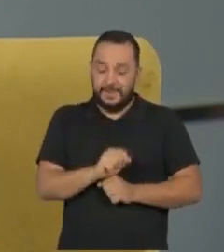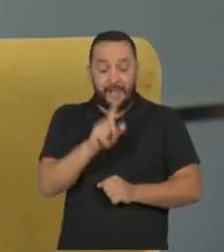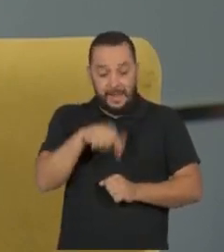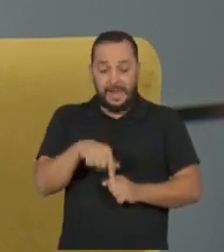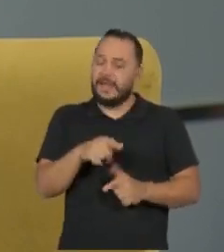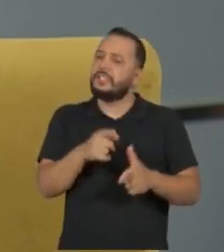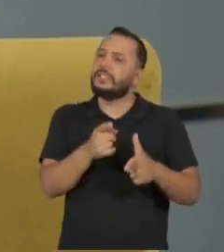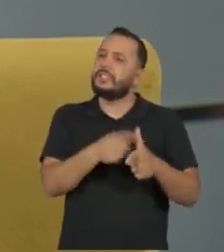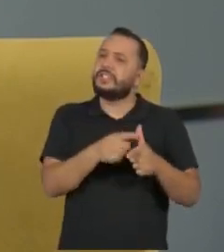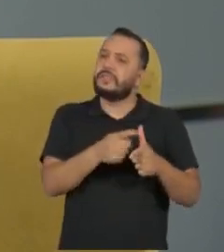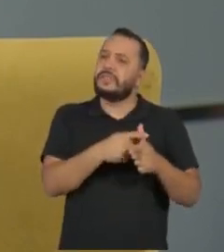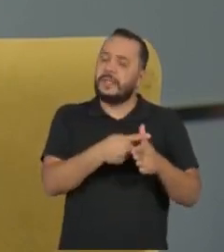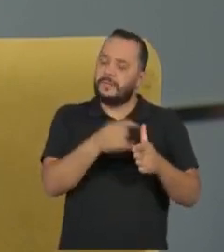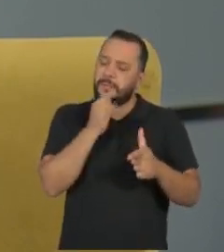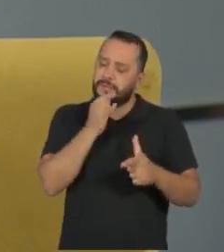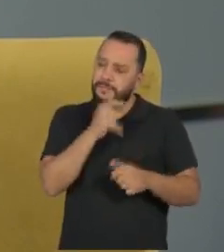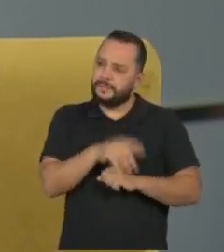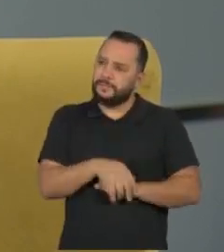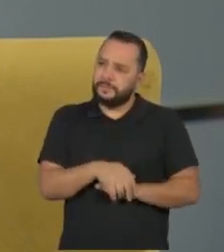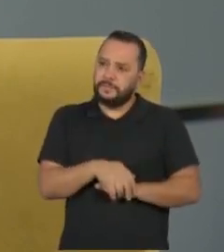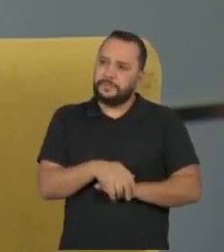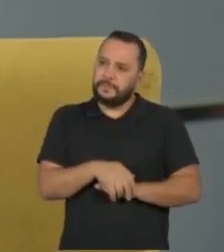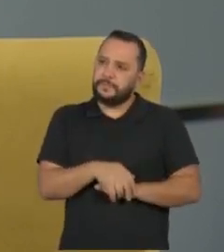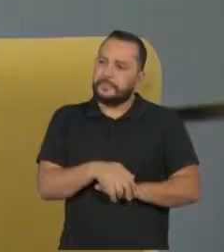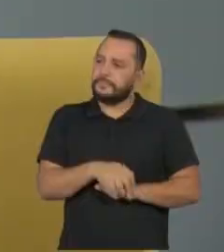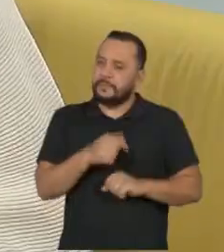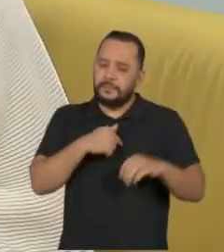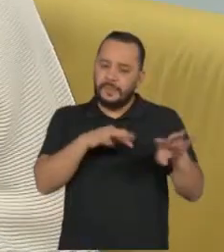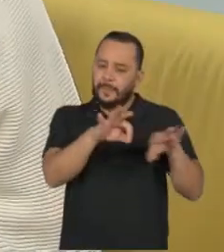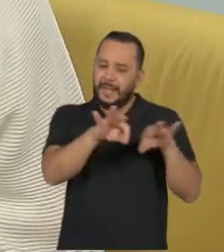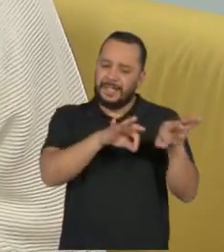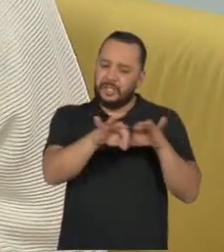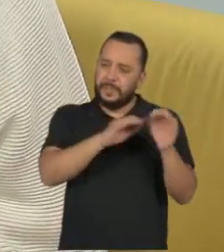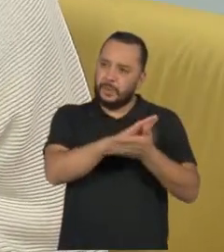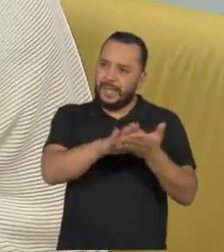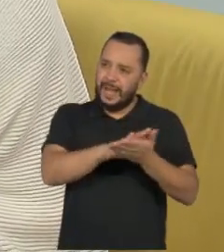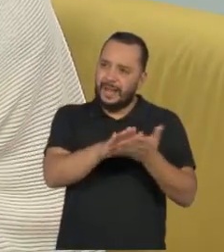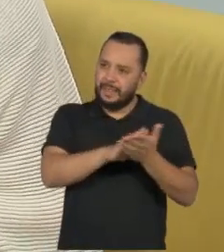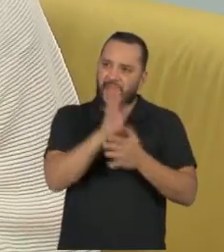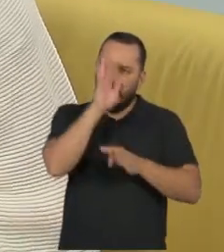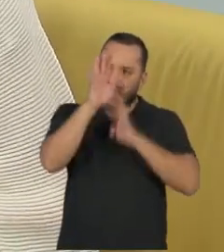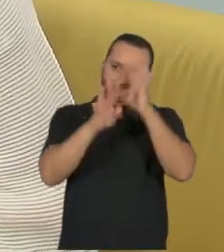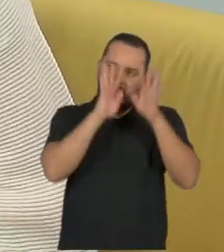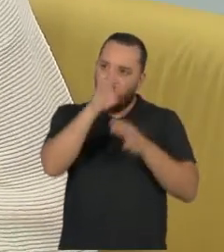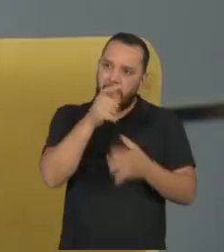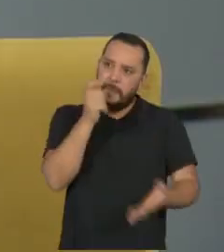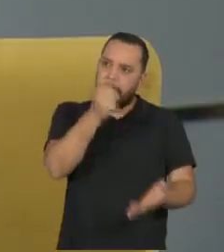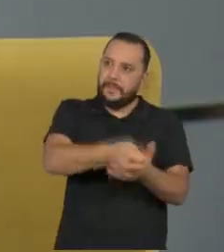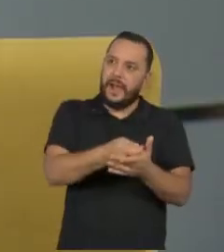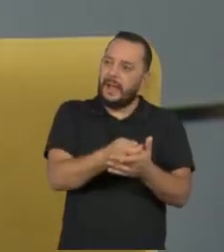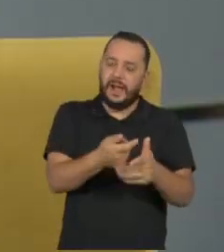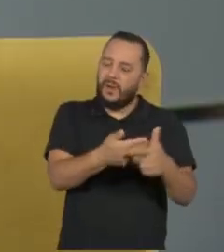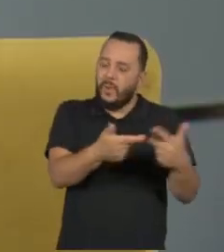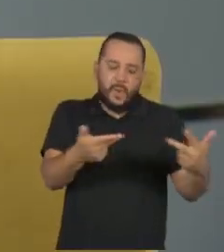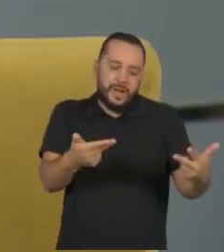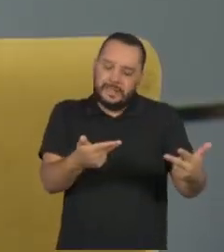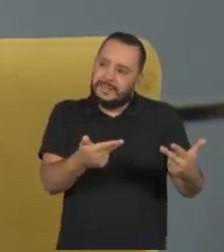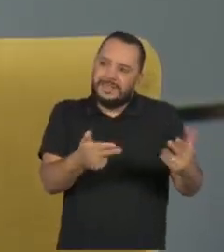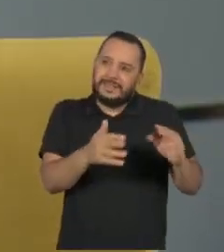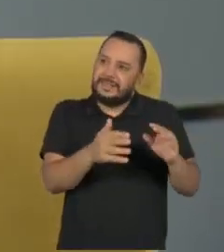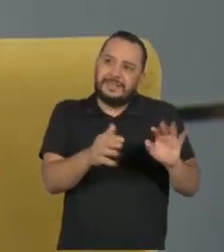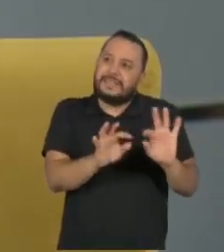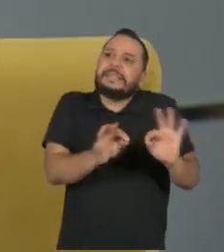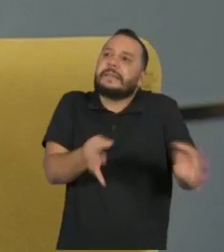dívida tomada sem planejamento e para financiar consumo, para financiar